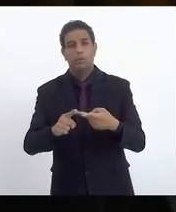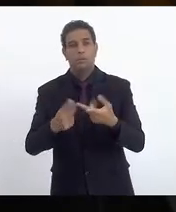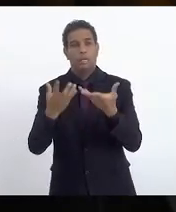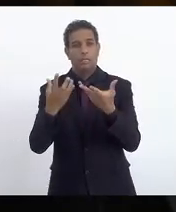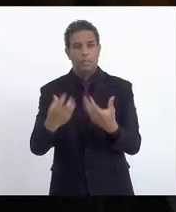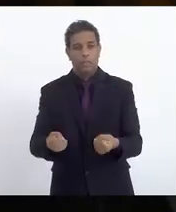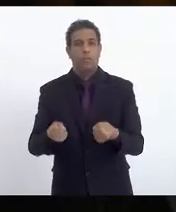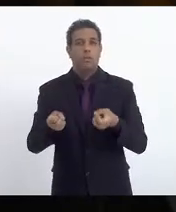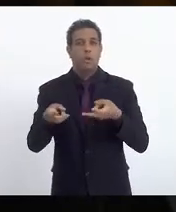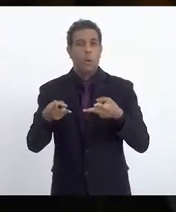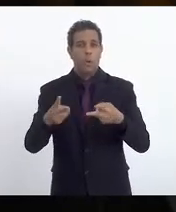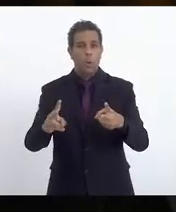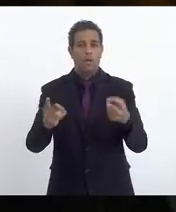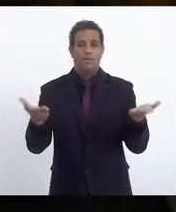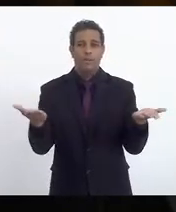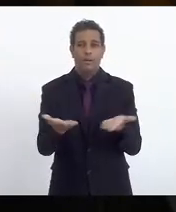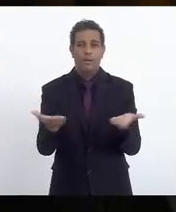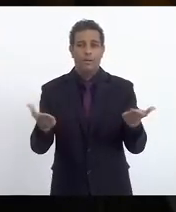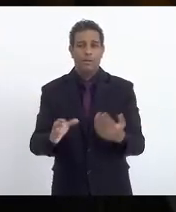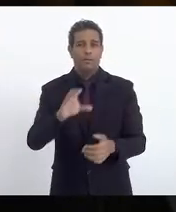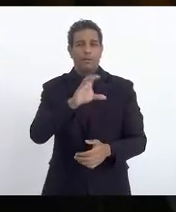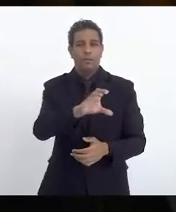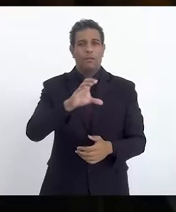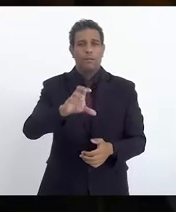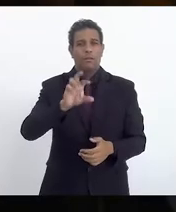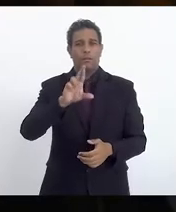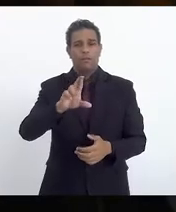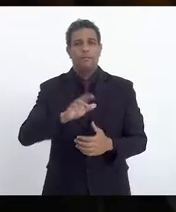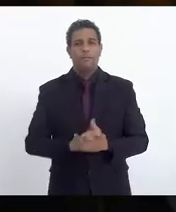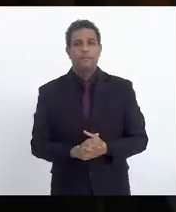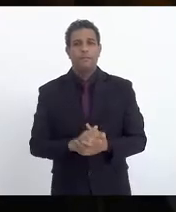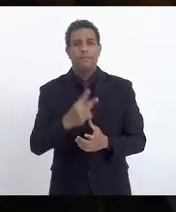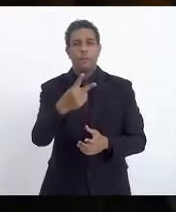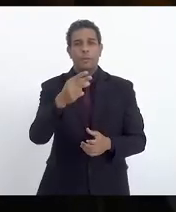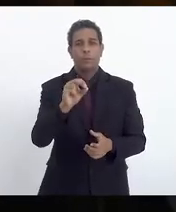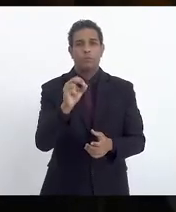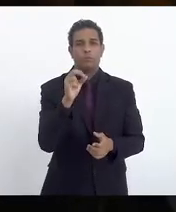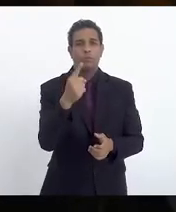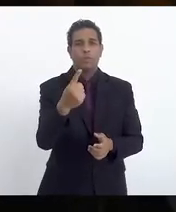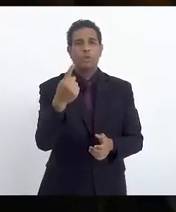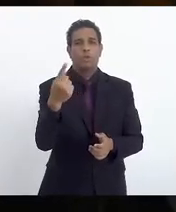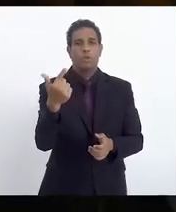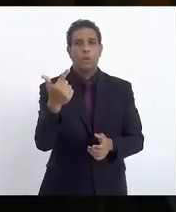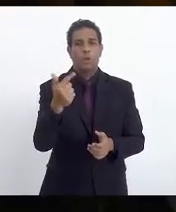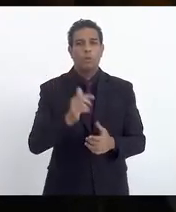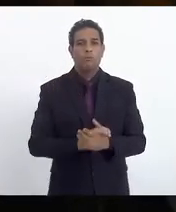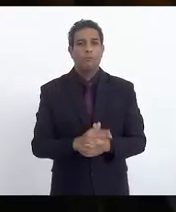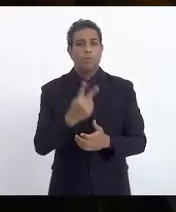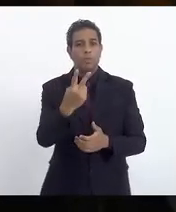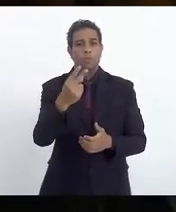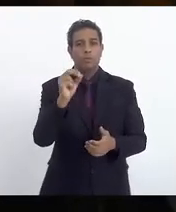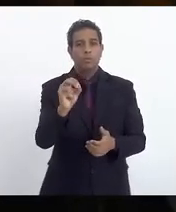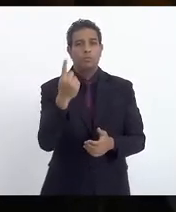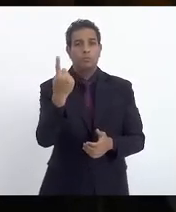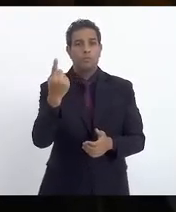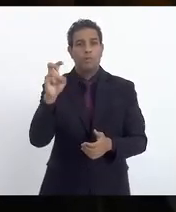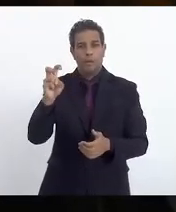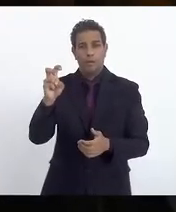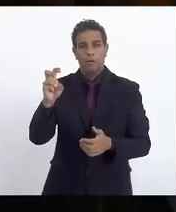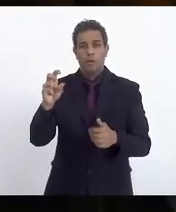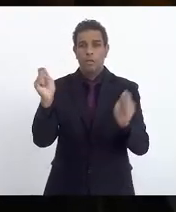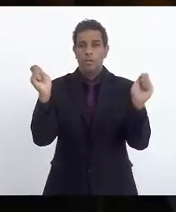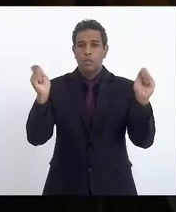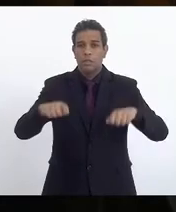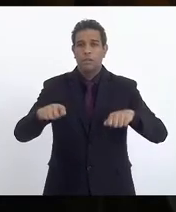assumiu que atual a CCR em 2012 já em 2015 da